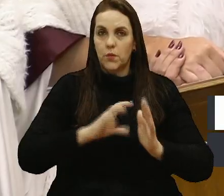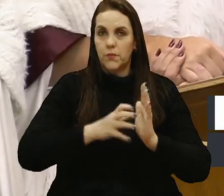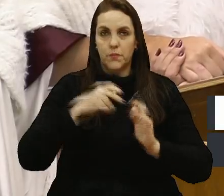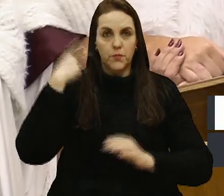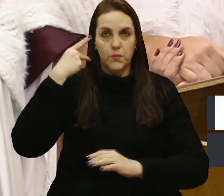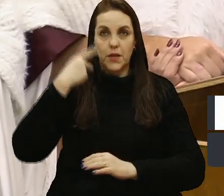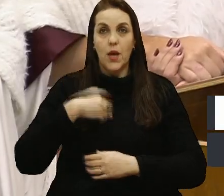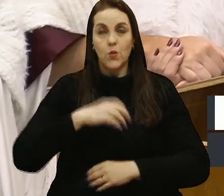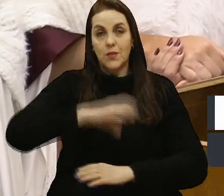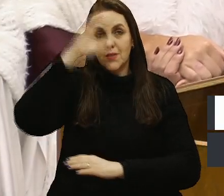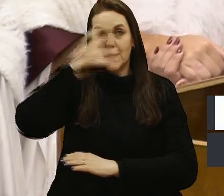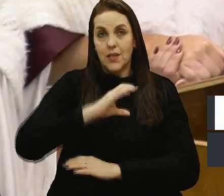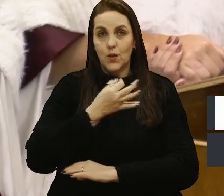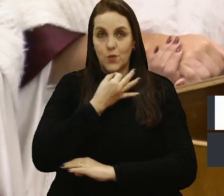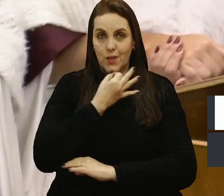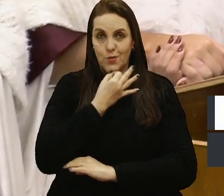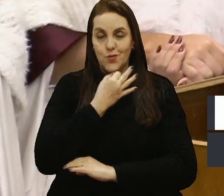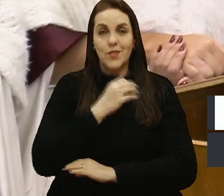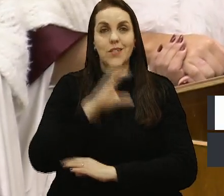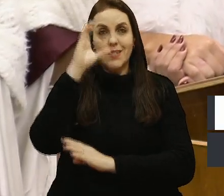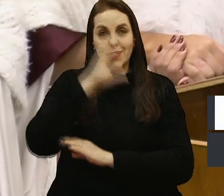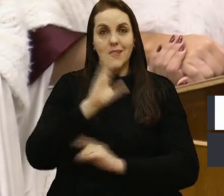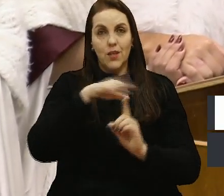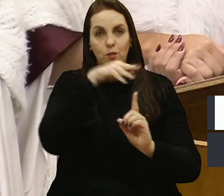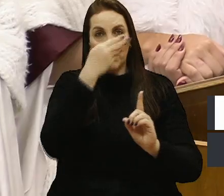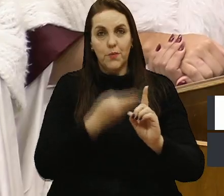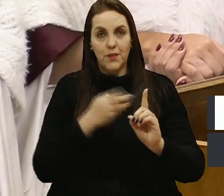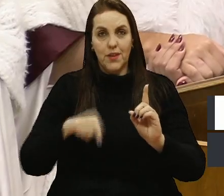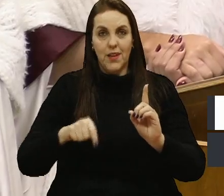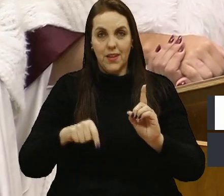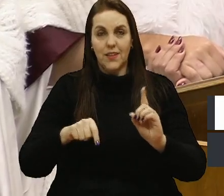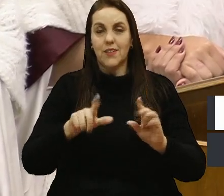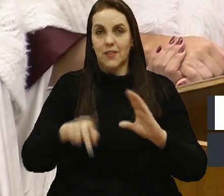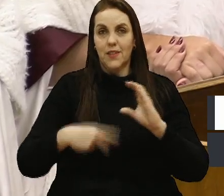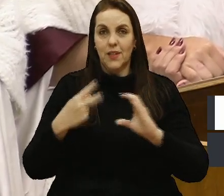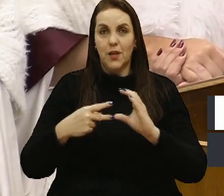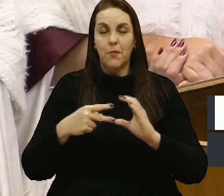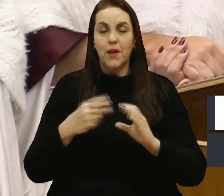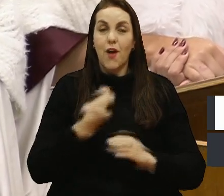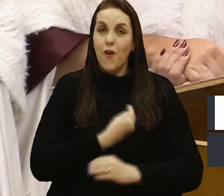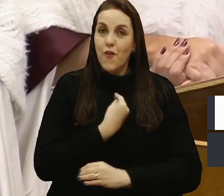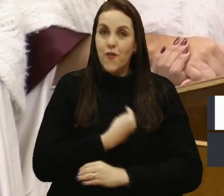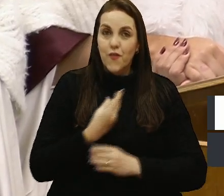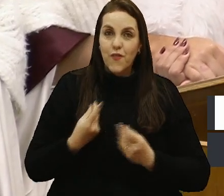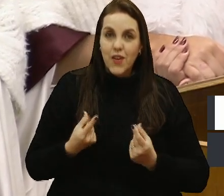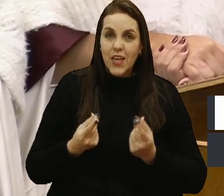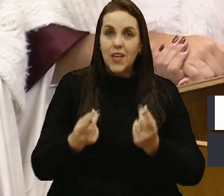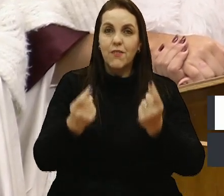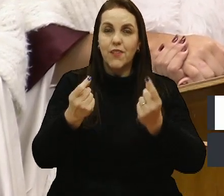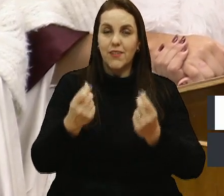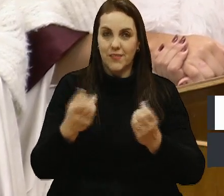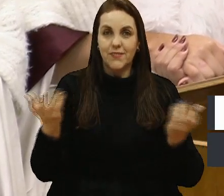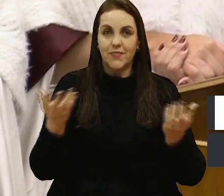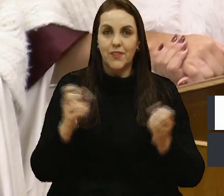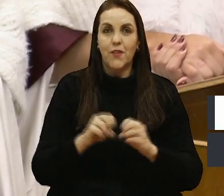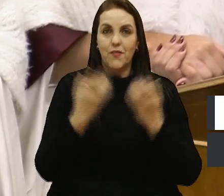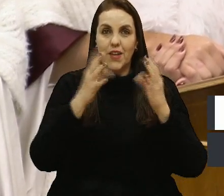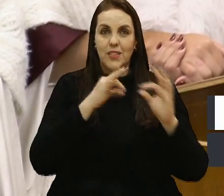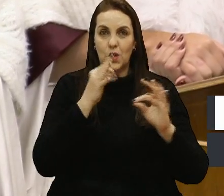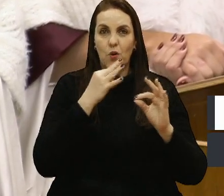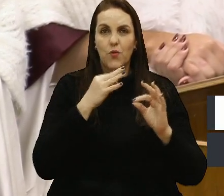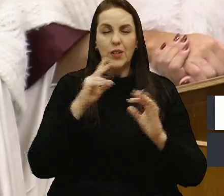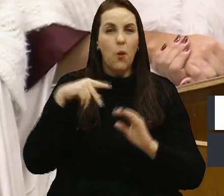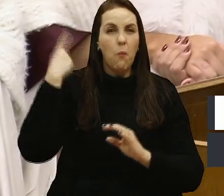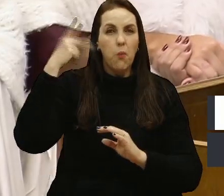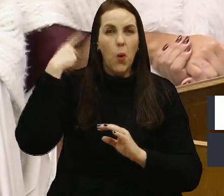cidadão de Caxias, sou cidadão emérito desta casa. Viva a Festa da Uva, vibrem com a Festa da Uva e não politizem a Festa da Uva,